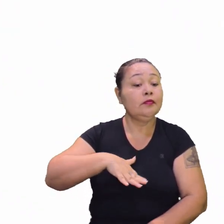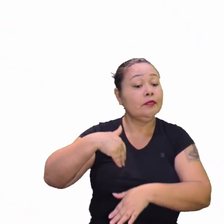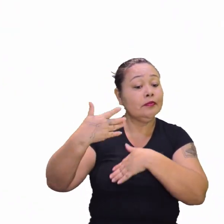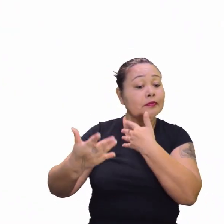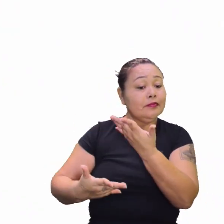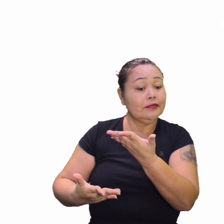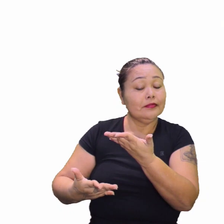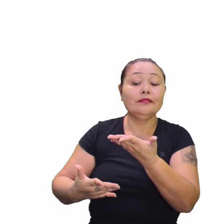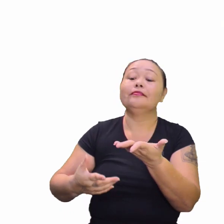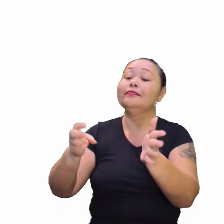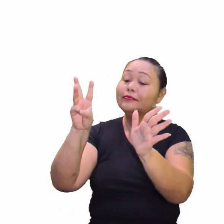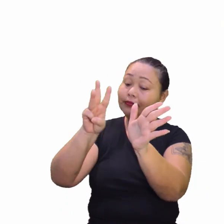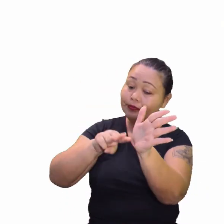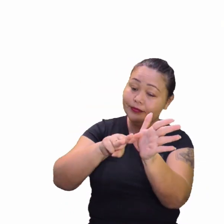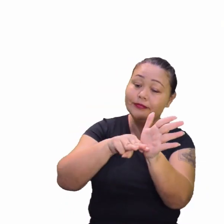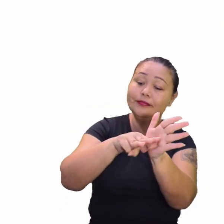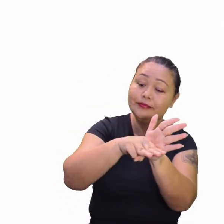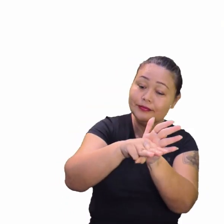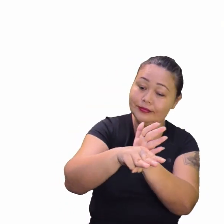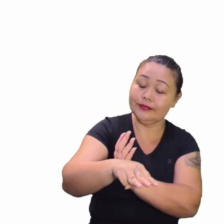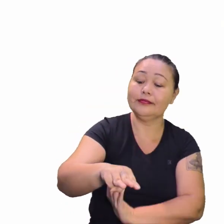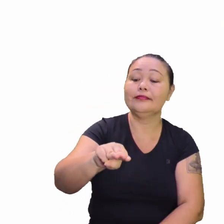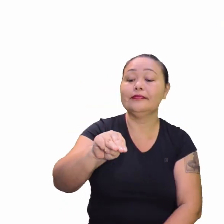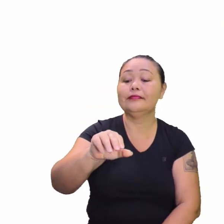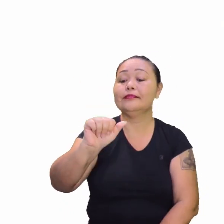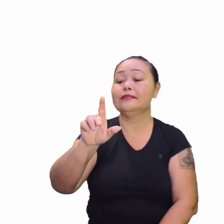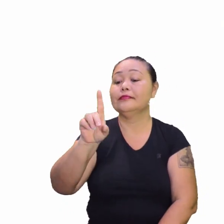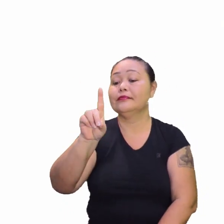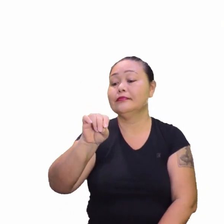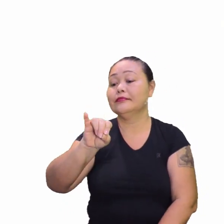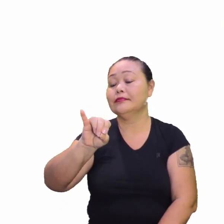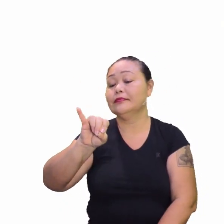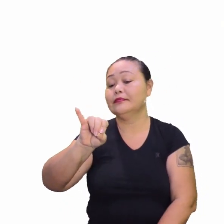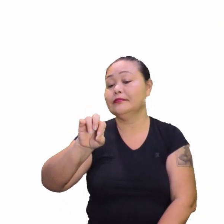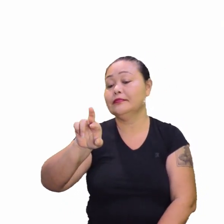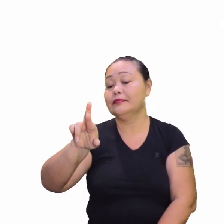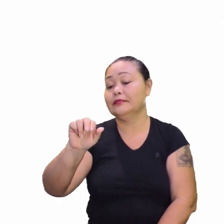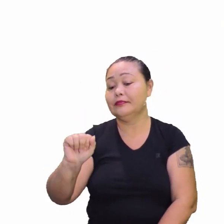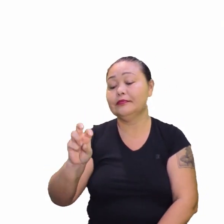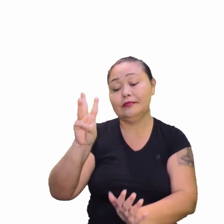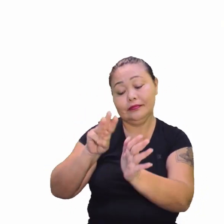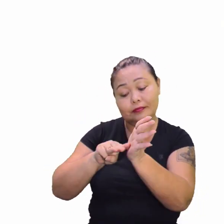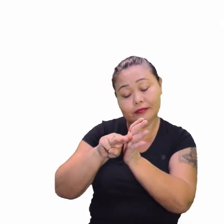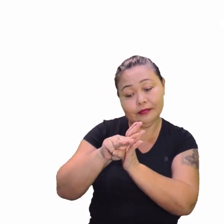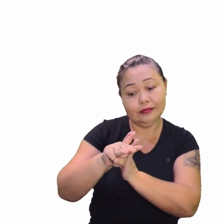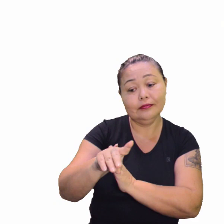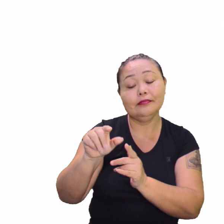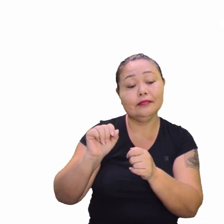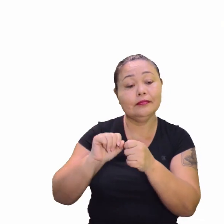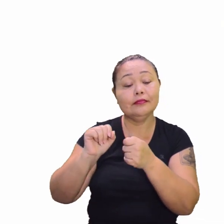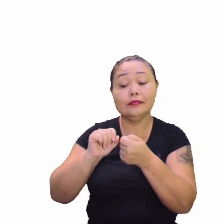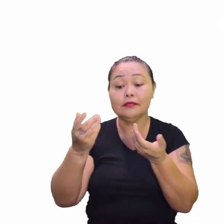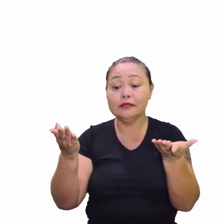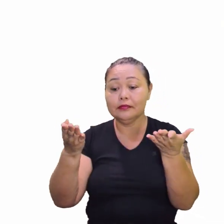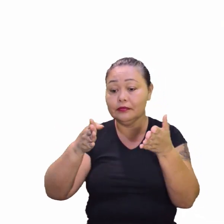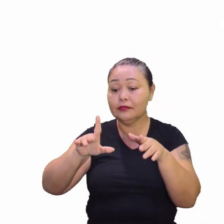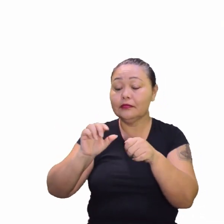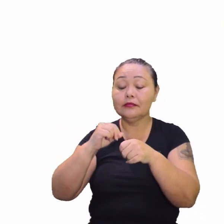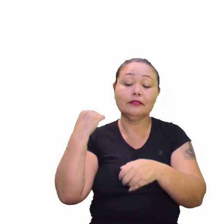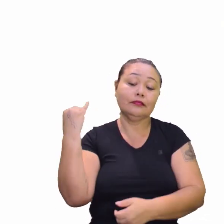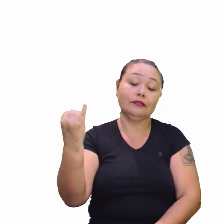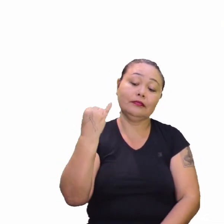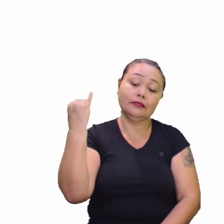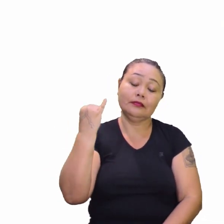mais delongas, Rio Madeira. Exatamente. O Rio Madeira, que é também uma rota tão